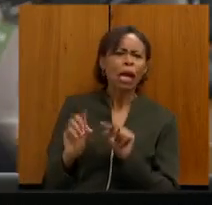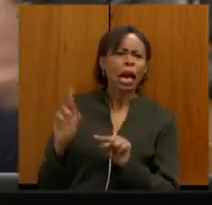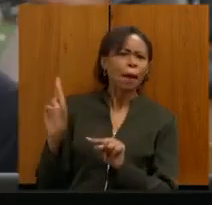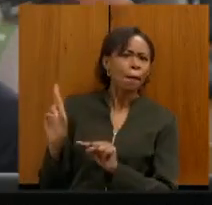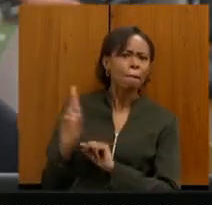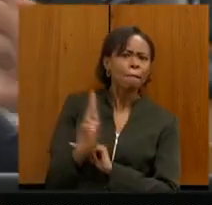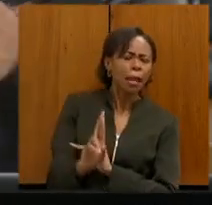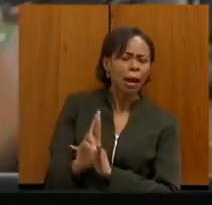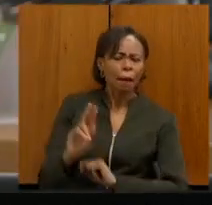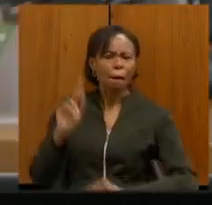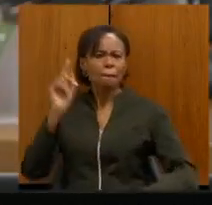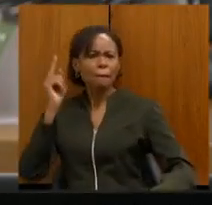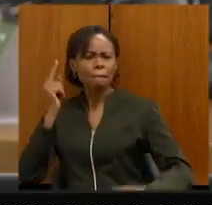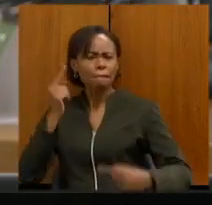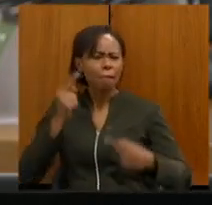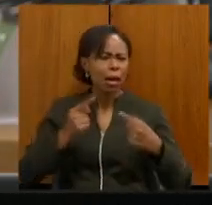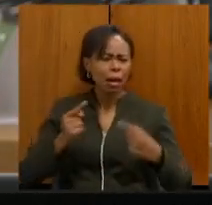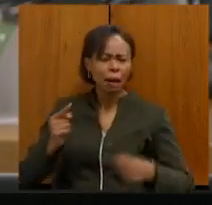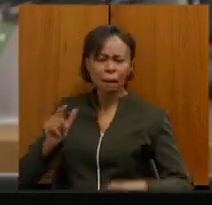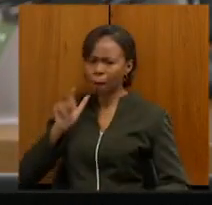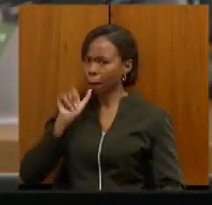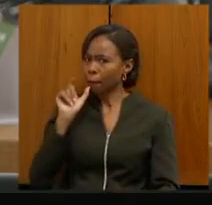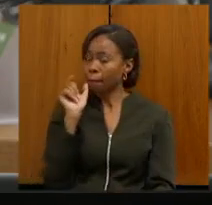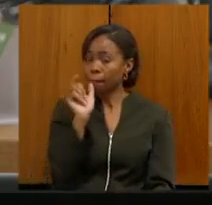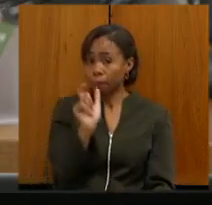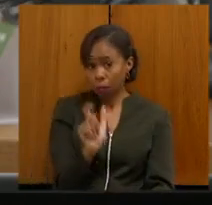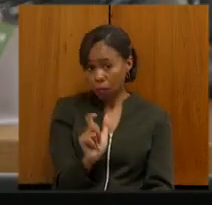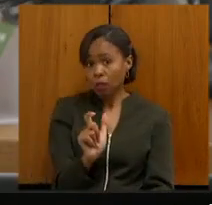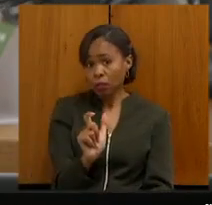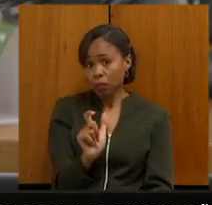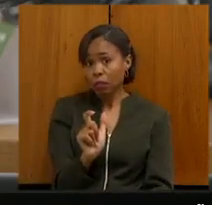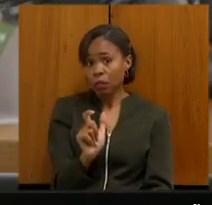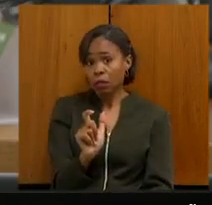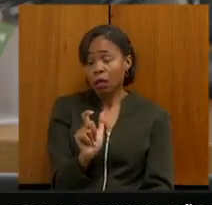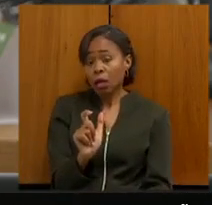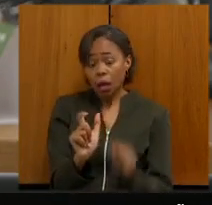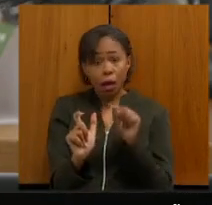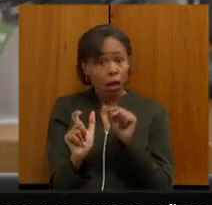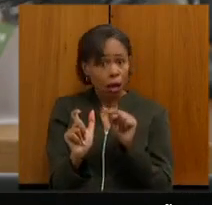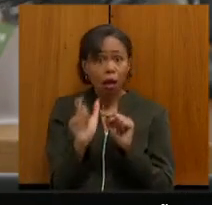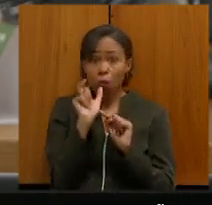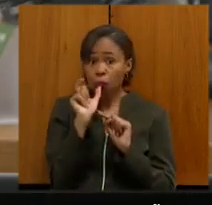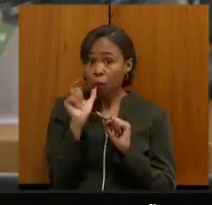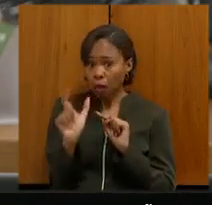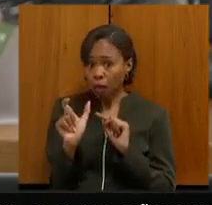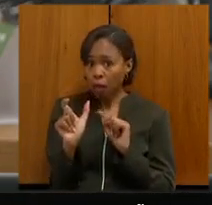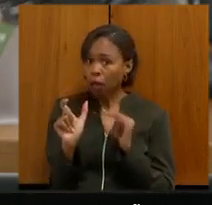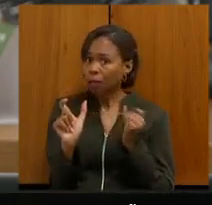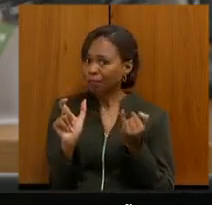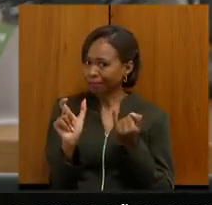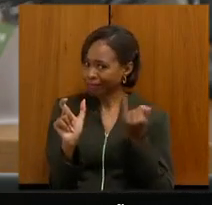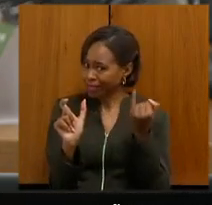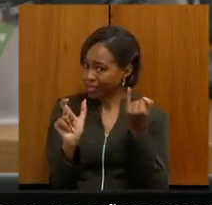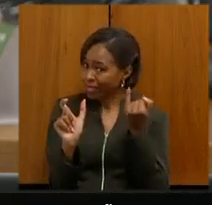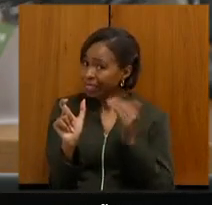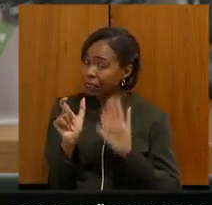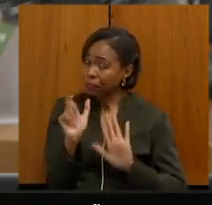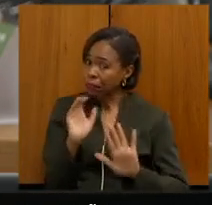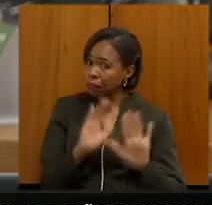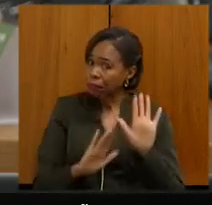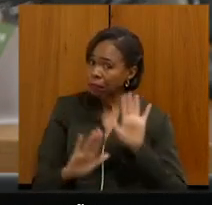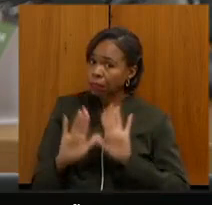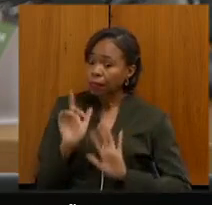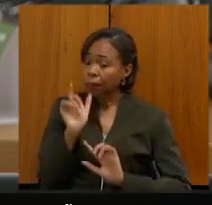representante tal e aí assim as palavras elas é importam né e a gente tenta o tempo inteiro cuidar